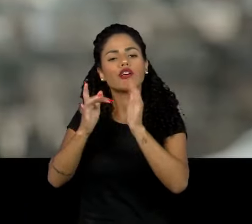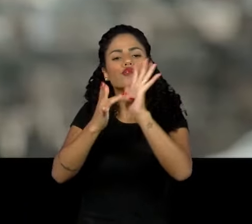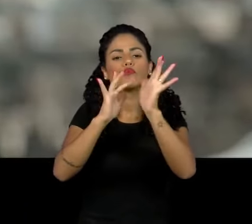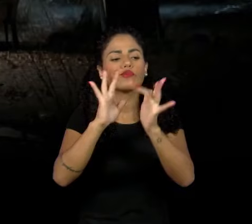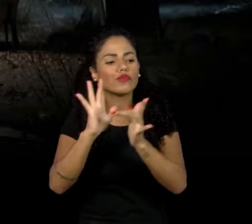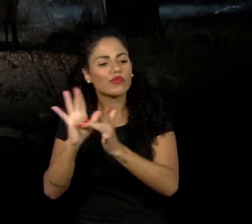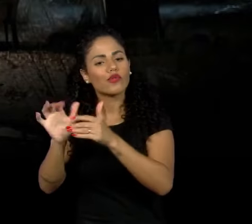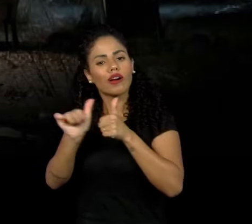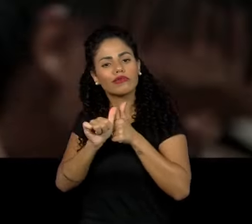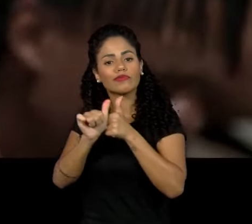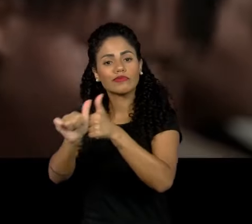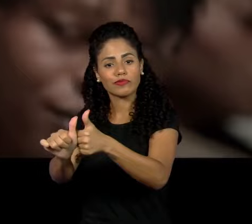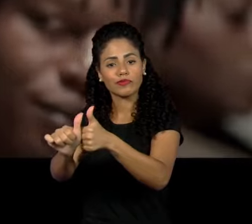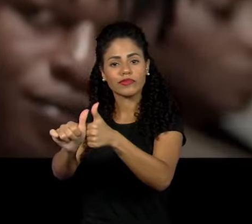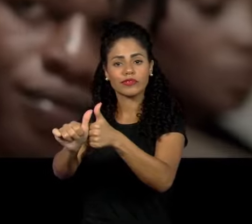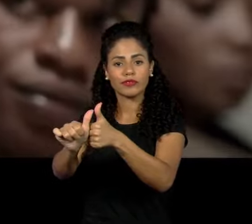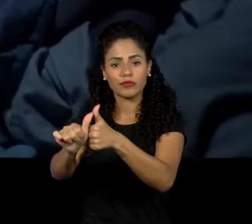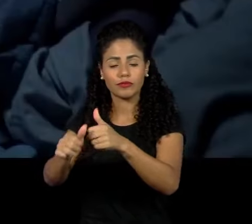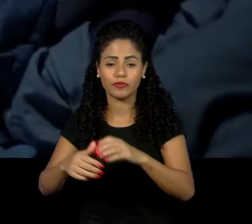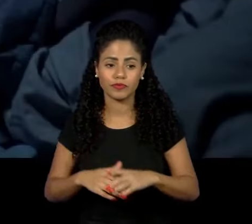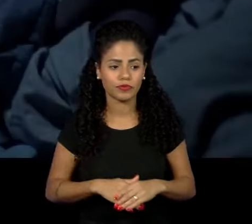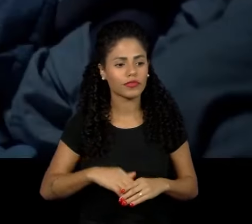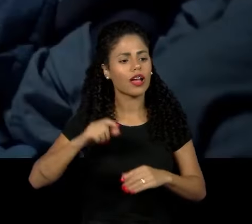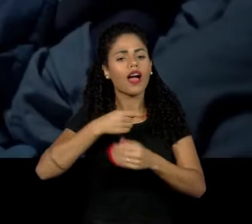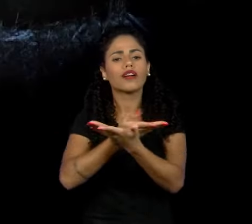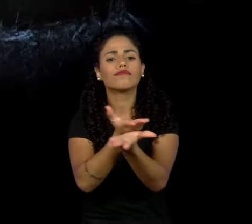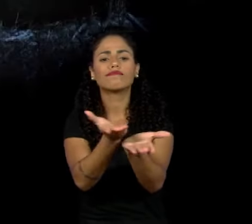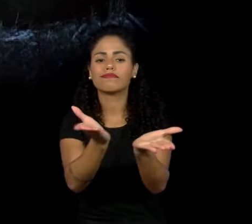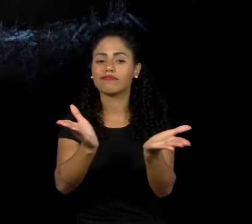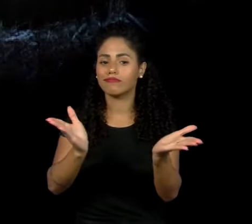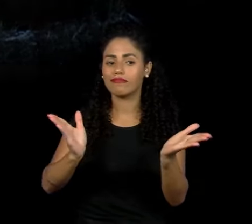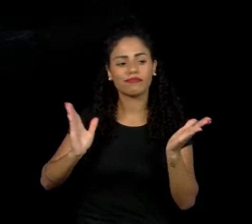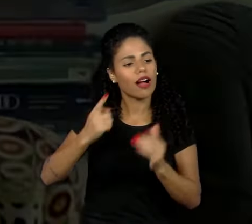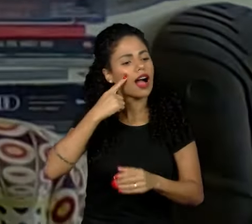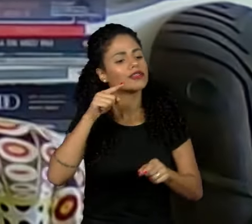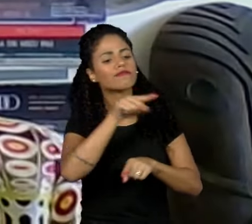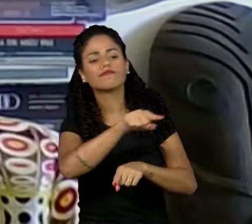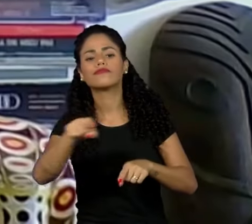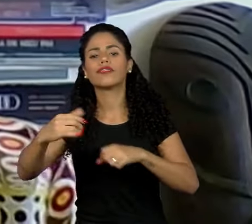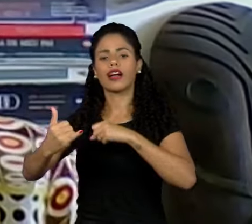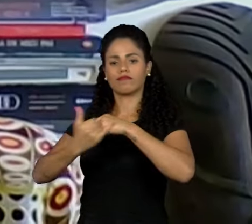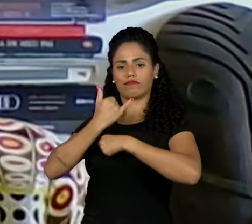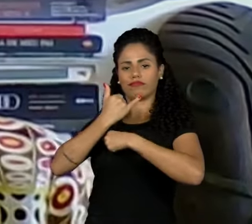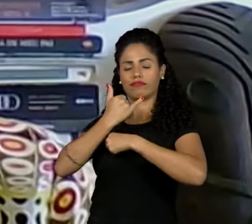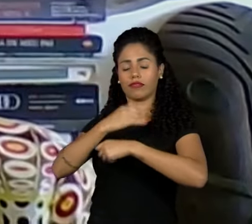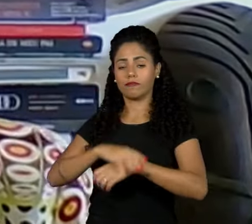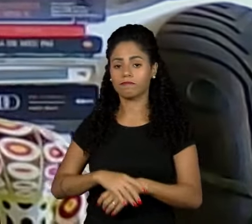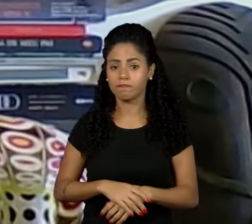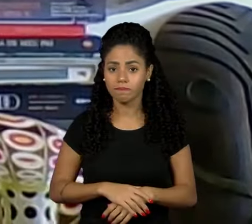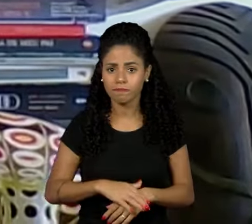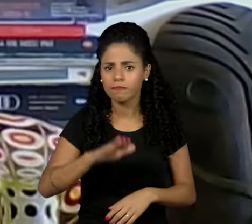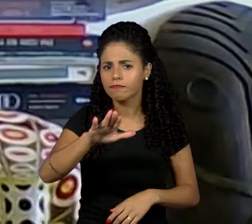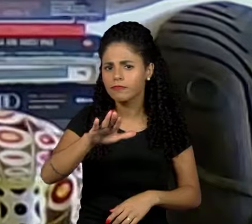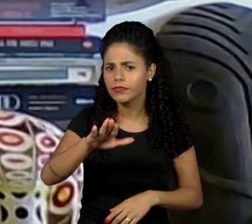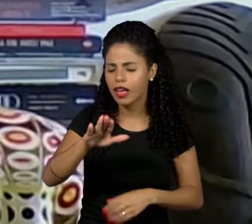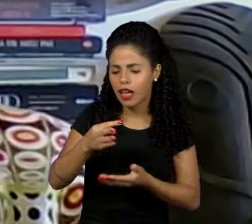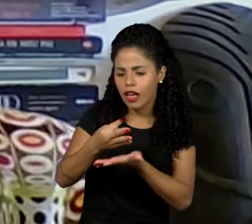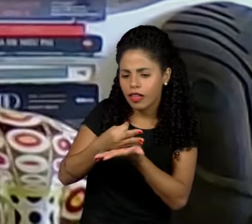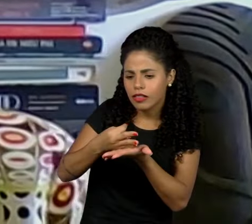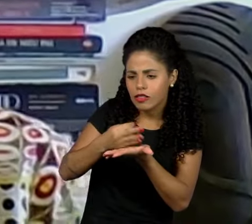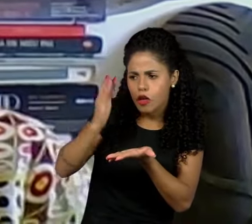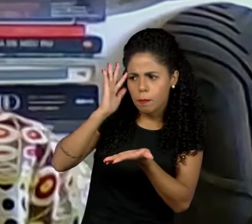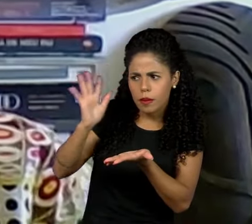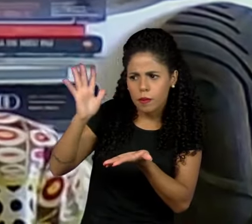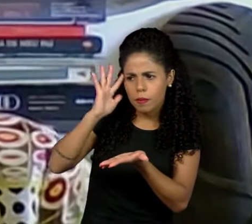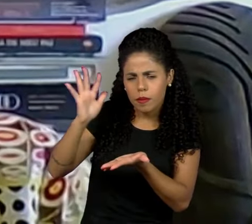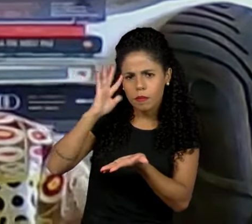segua. In verità vi dico, uno di voi mi tradirà. Teologia negra é uma reflexão que vai surgir no final